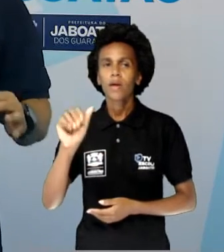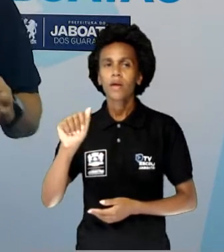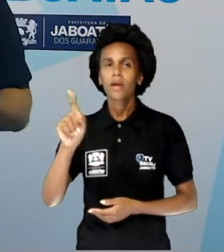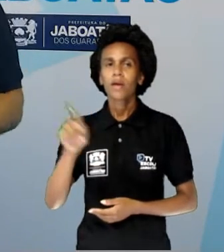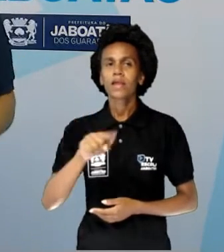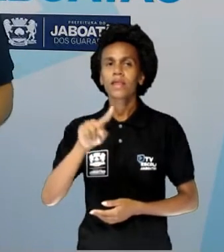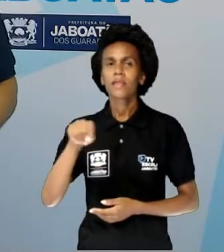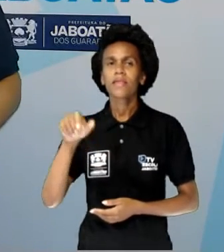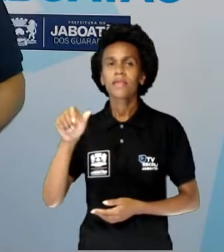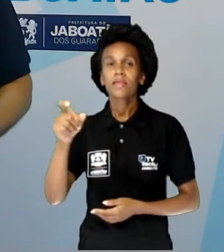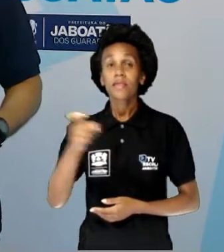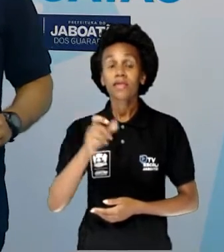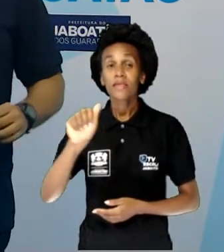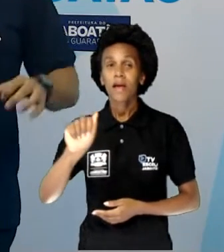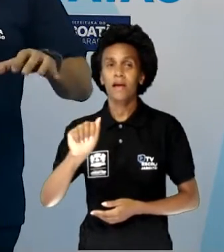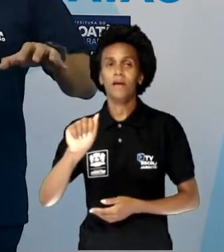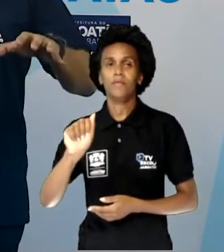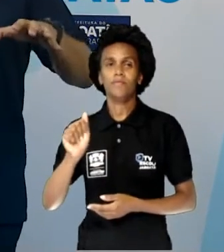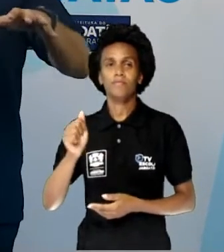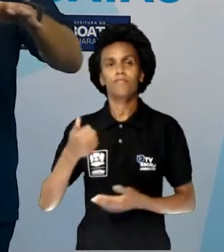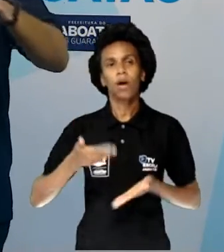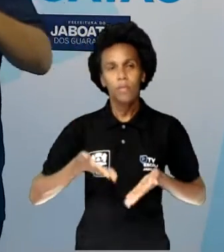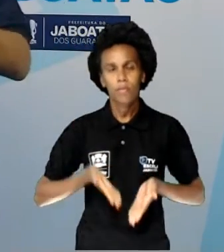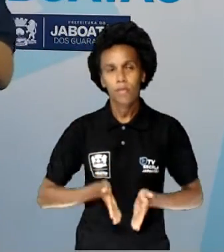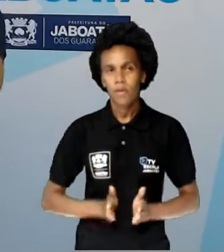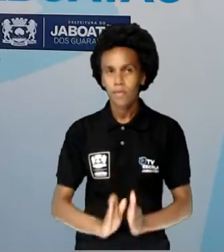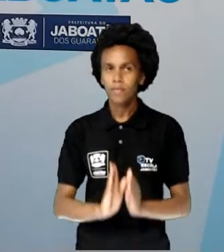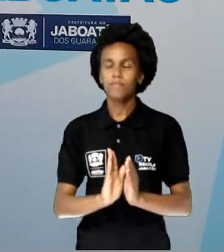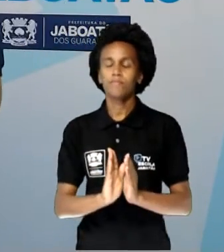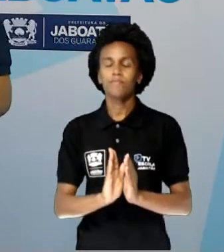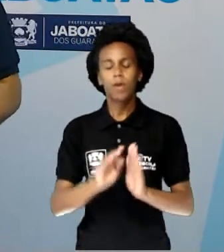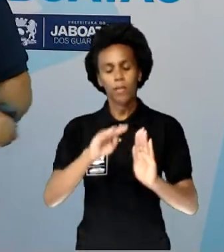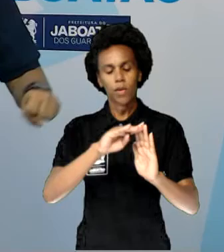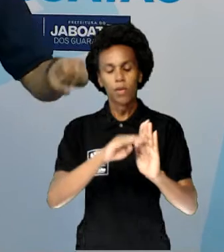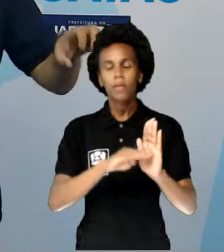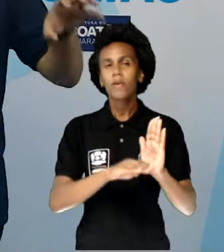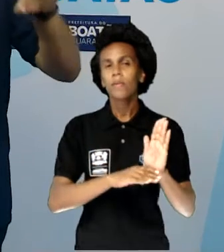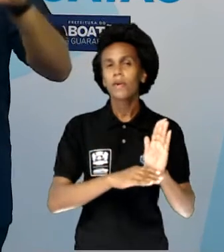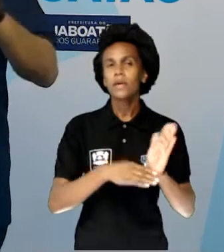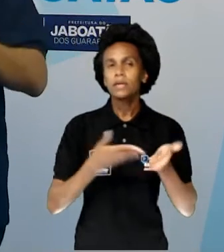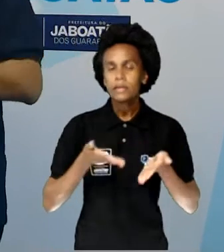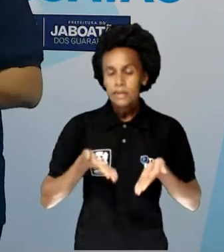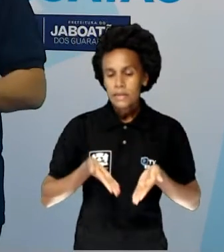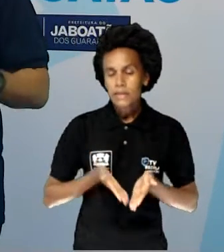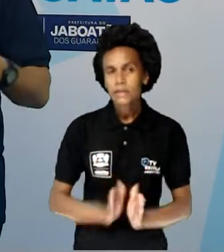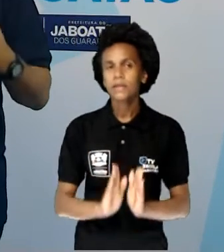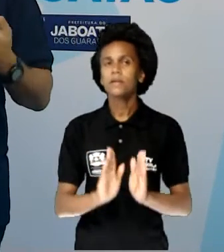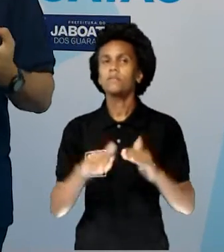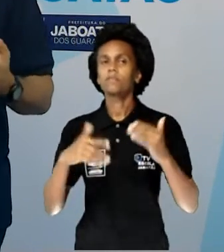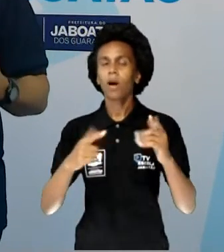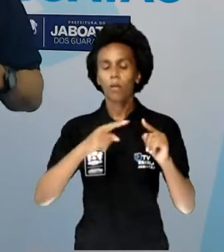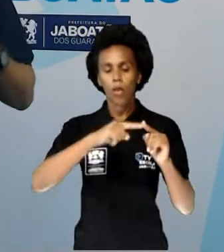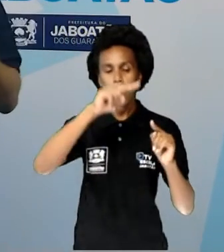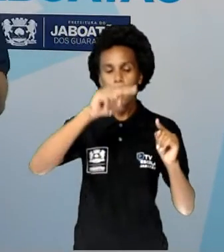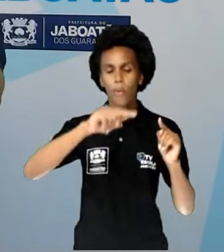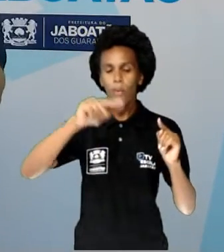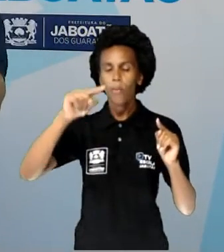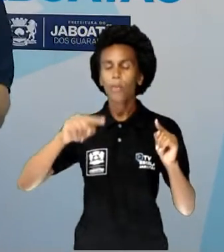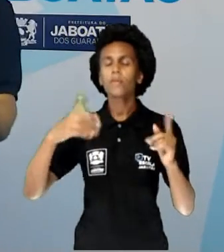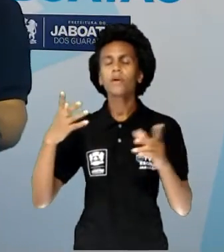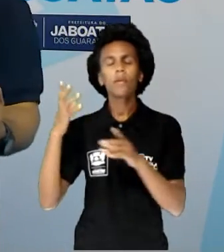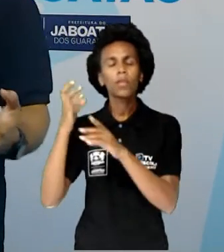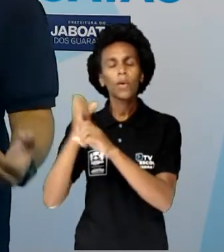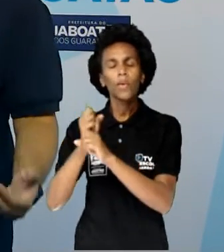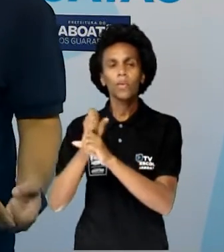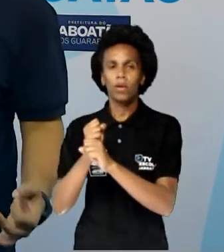o número de nascimentos. E aí, quando eu pego a taxa de natalidade e faço um cálculo ali, levando em consideração o número de